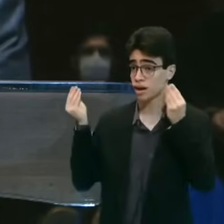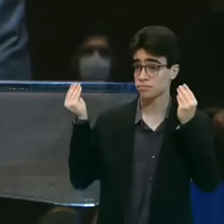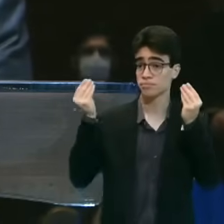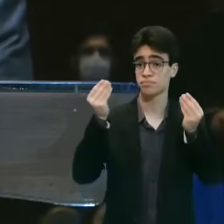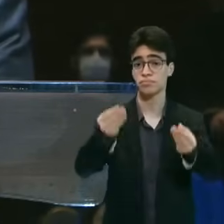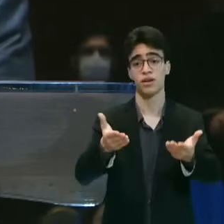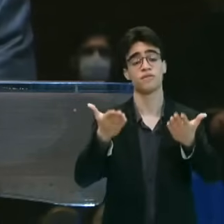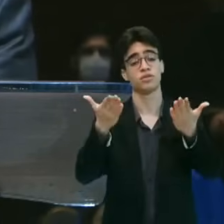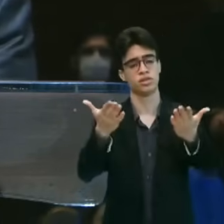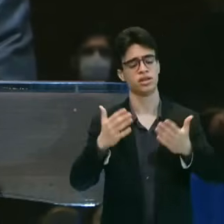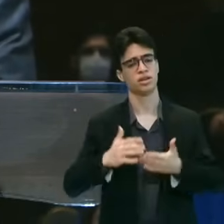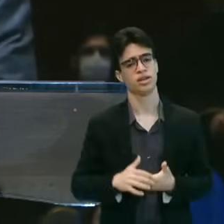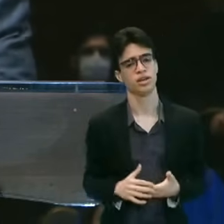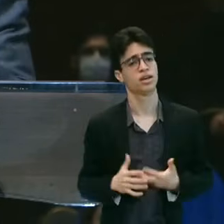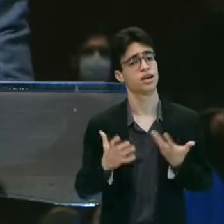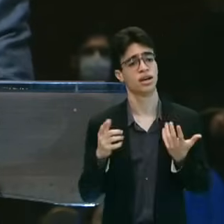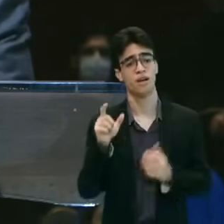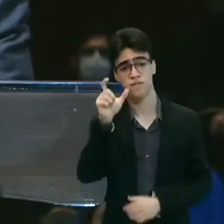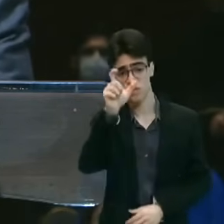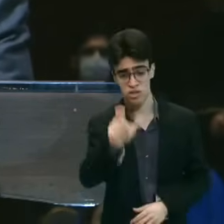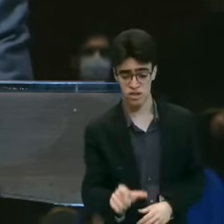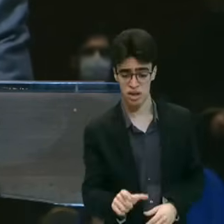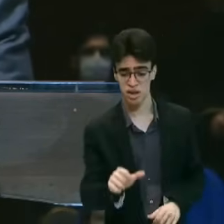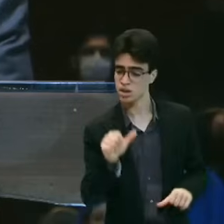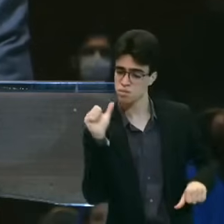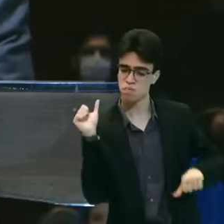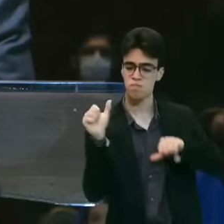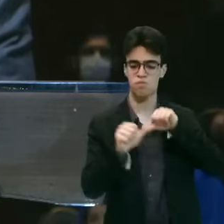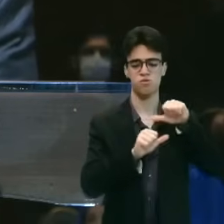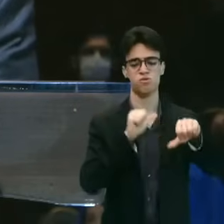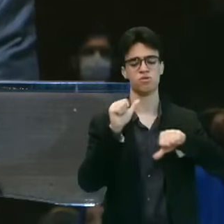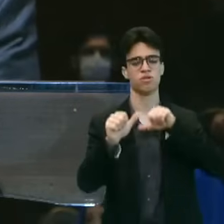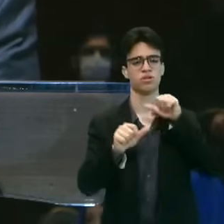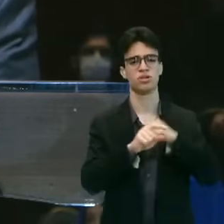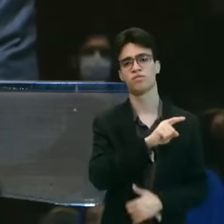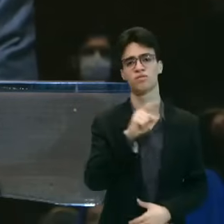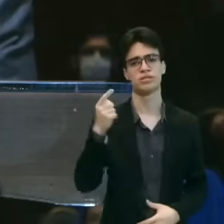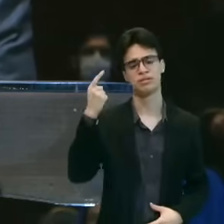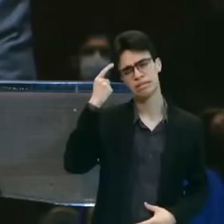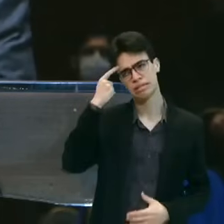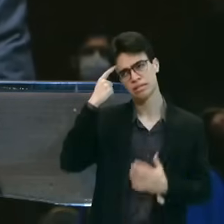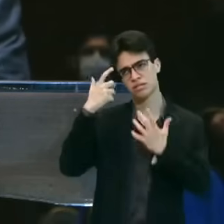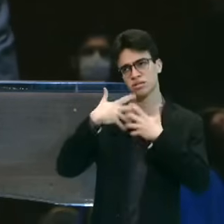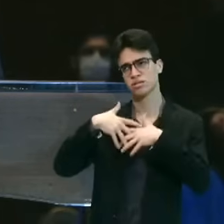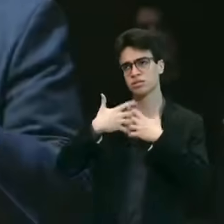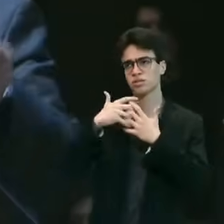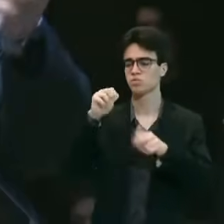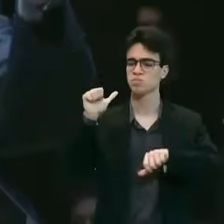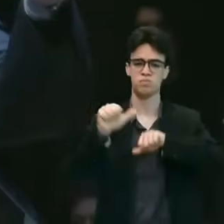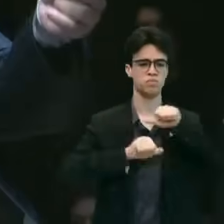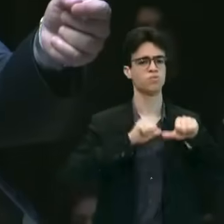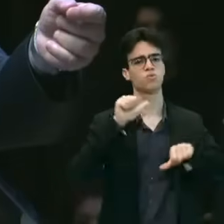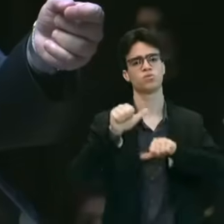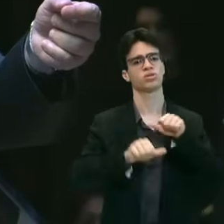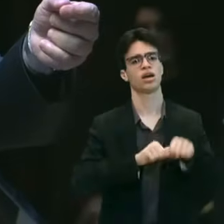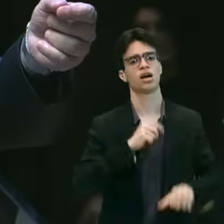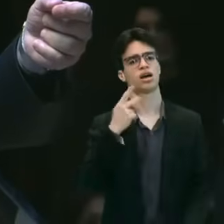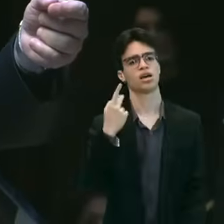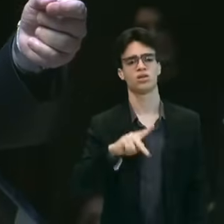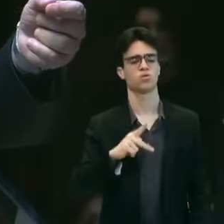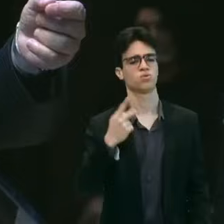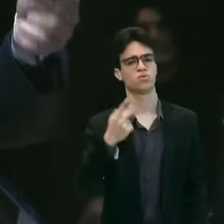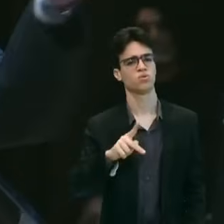vida. Ele quer mudar o seu coração, mudar o seu entendimento, a sua percepção de si